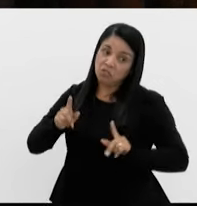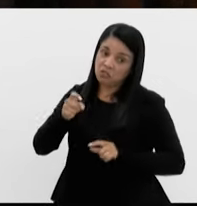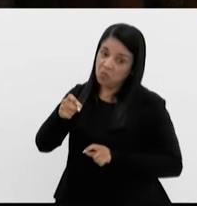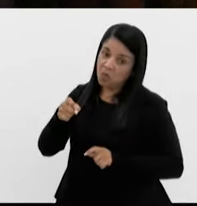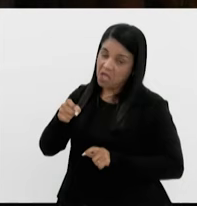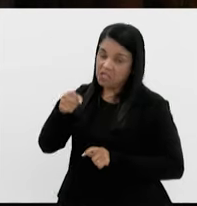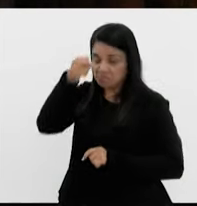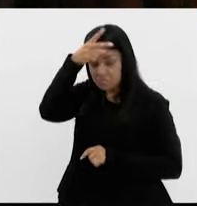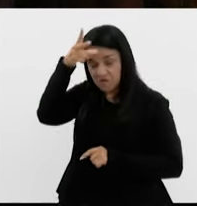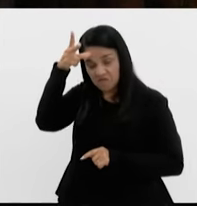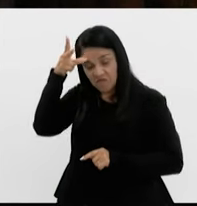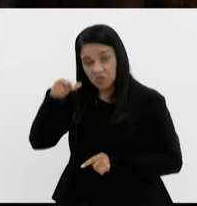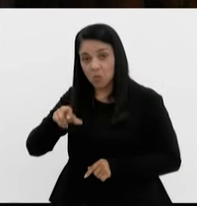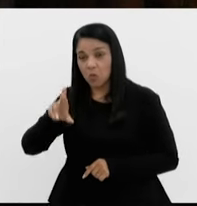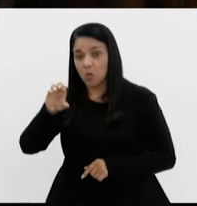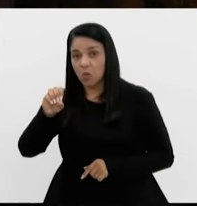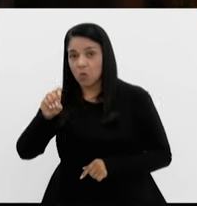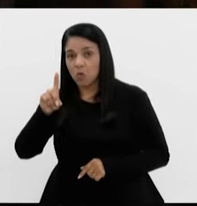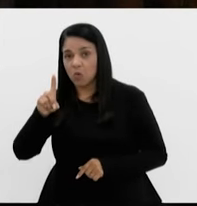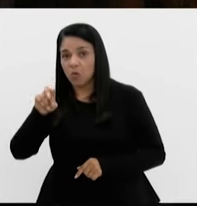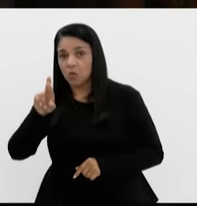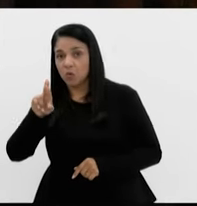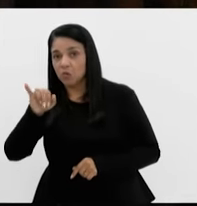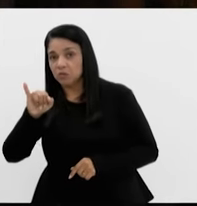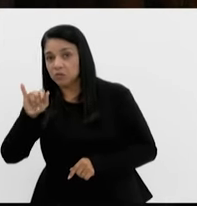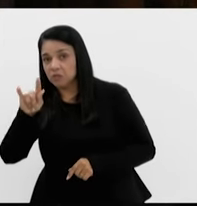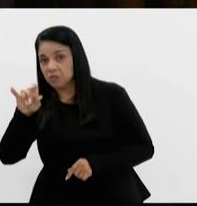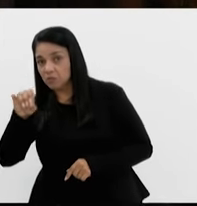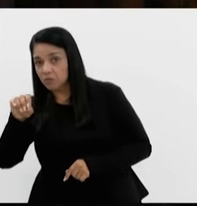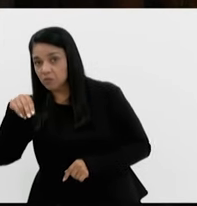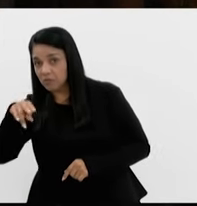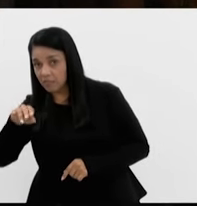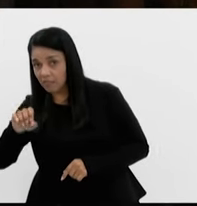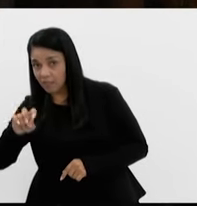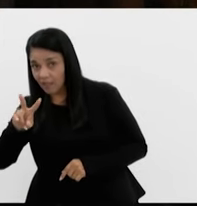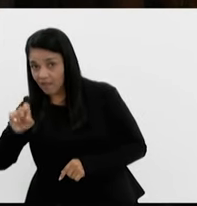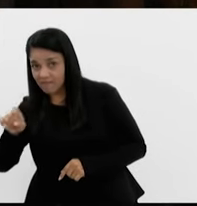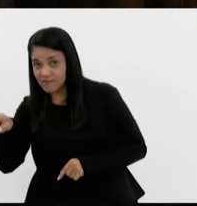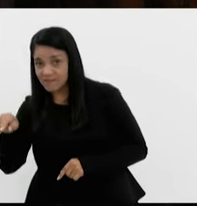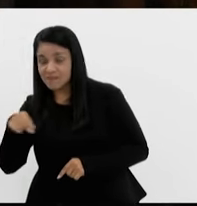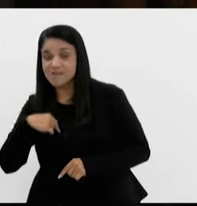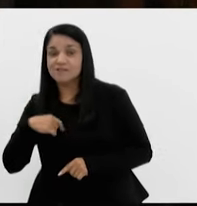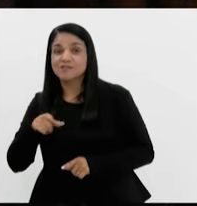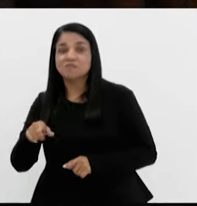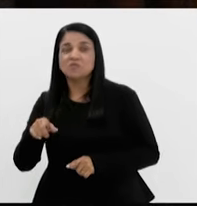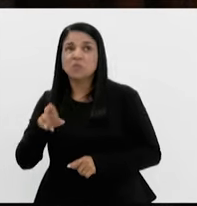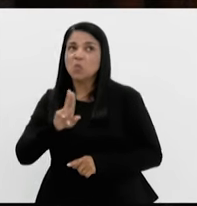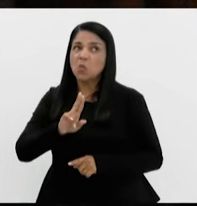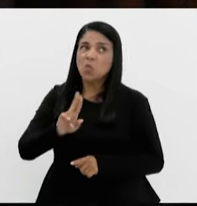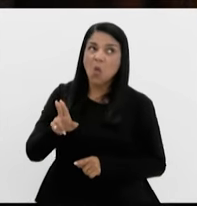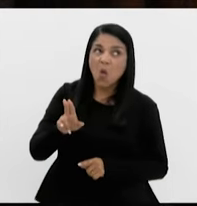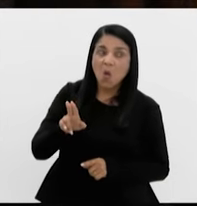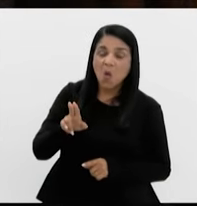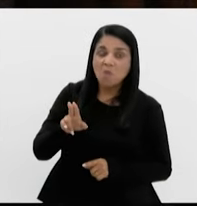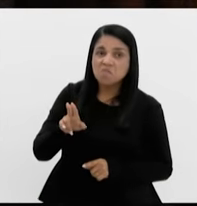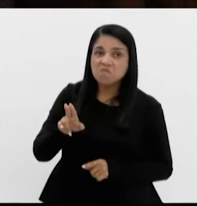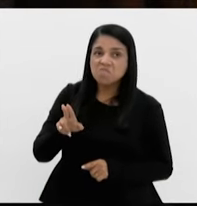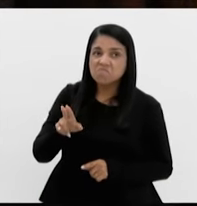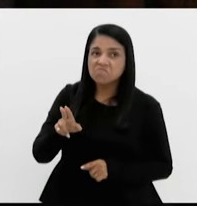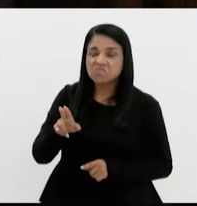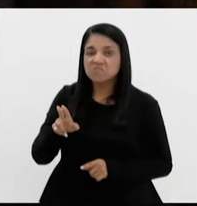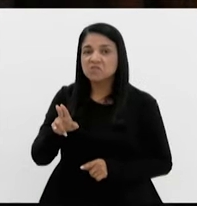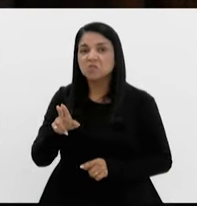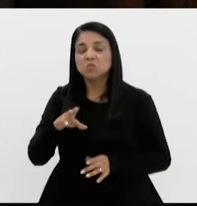vulgo porque o nome político é Rodrigo Neves mas eu não sei se o nome alcunha dele no mundo do